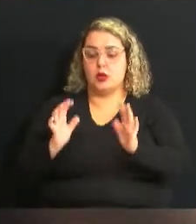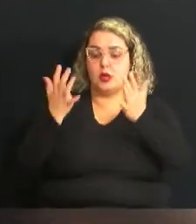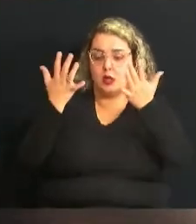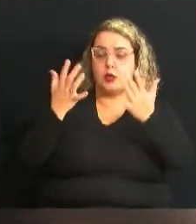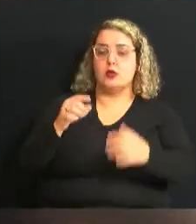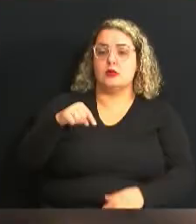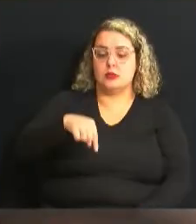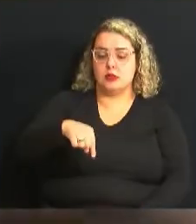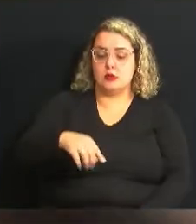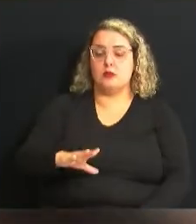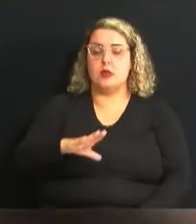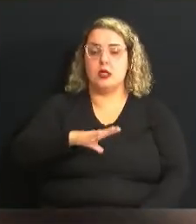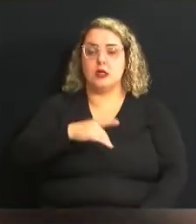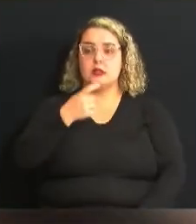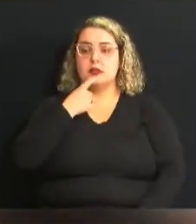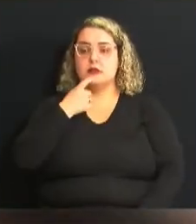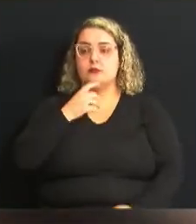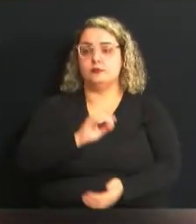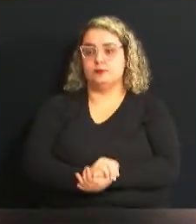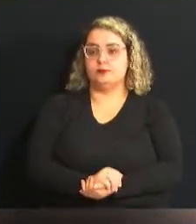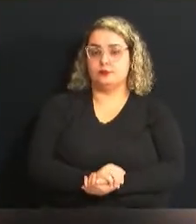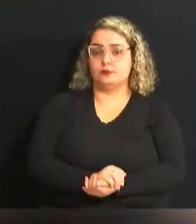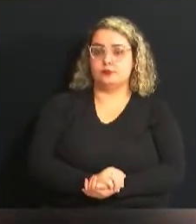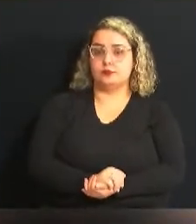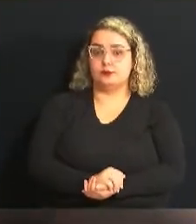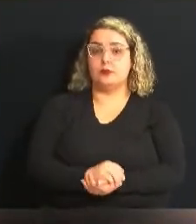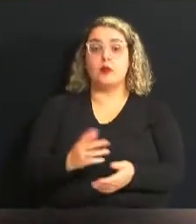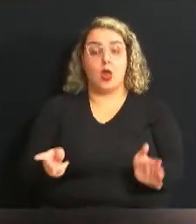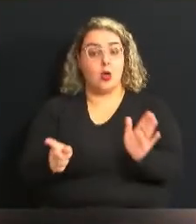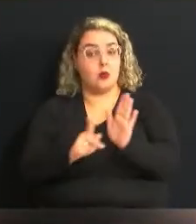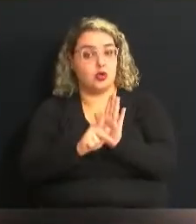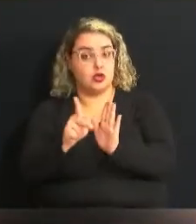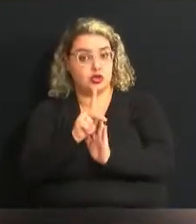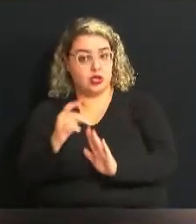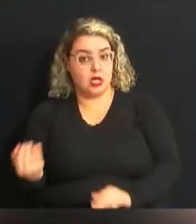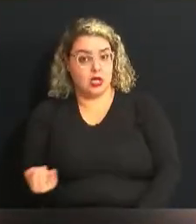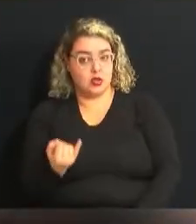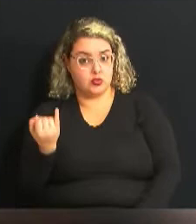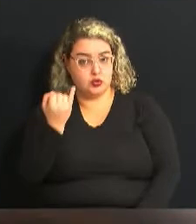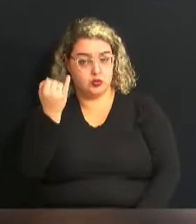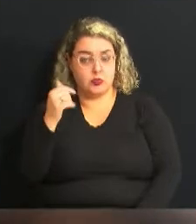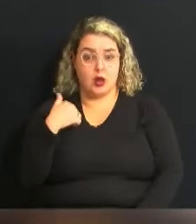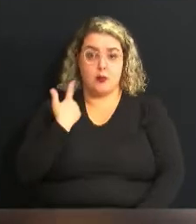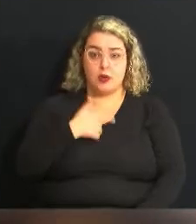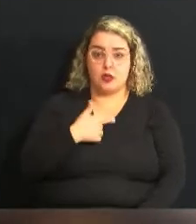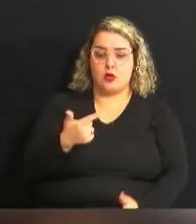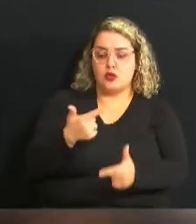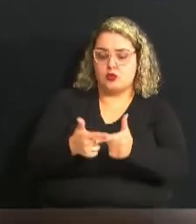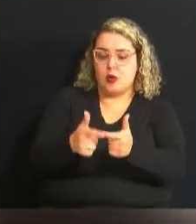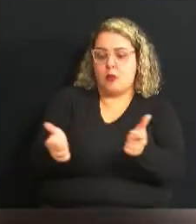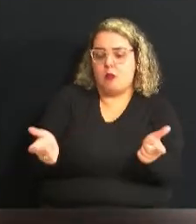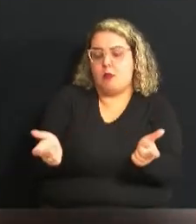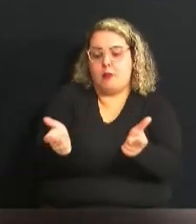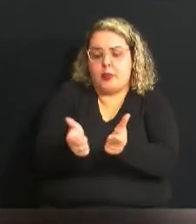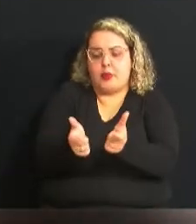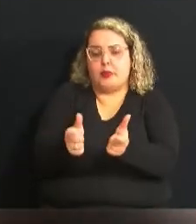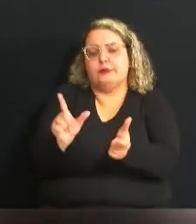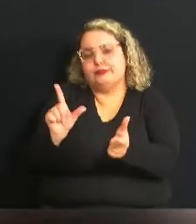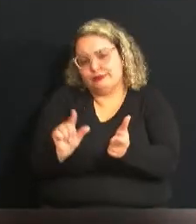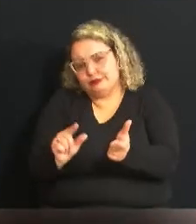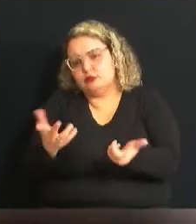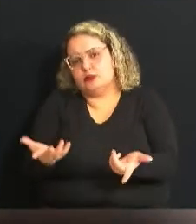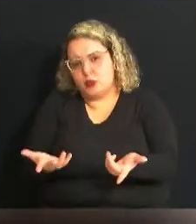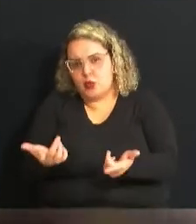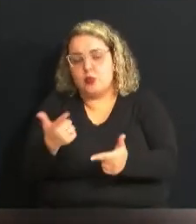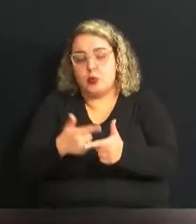município. É um projeto muito importante para a gente mitigar eventuais futuros problemas nos